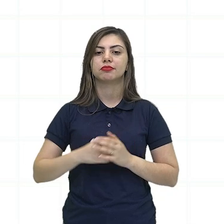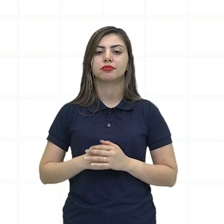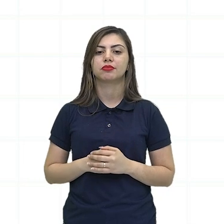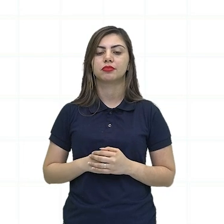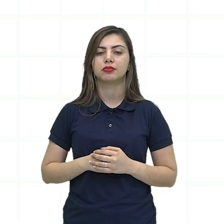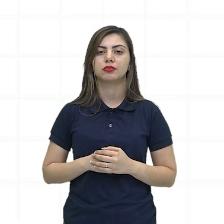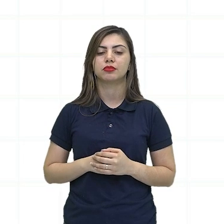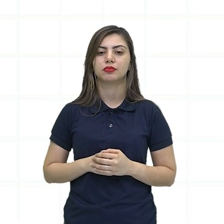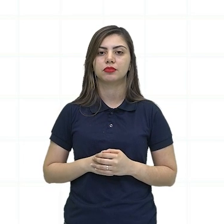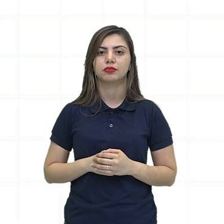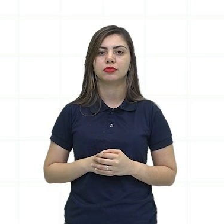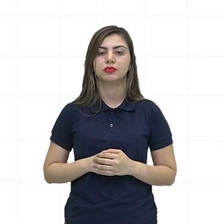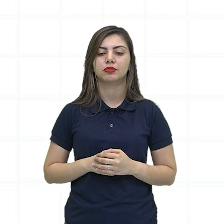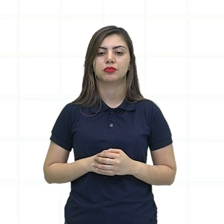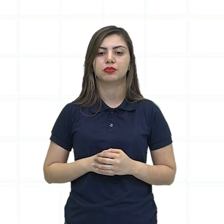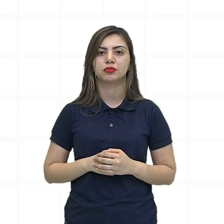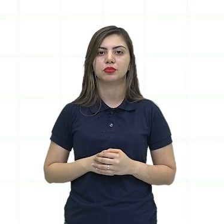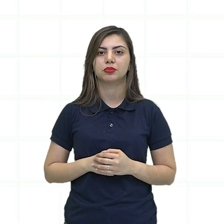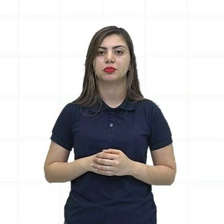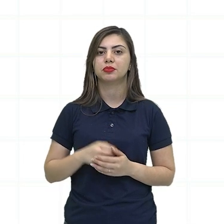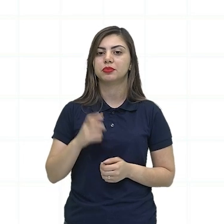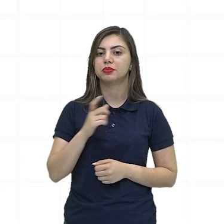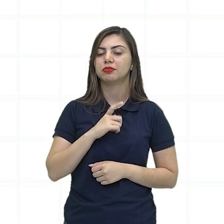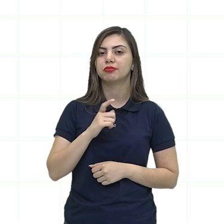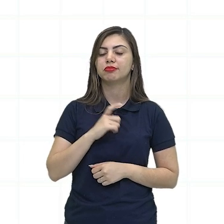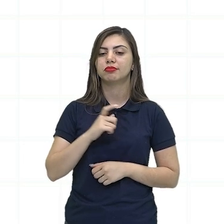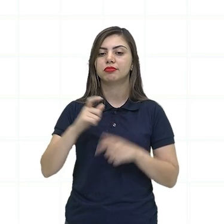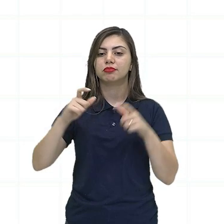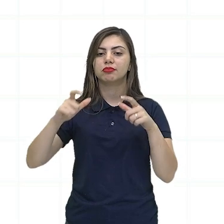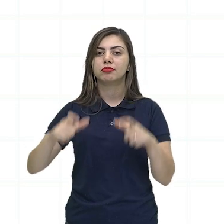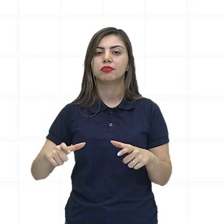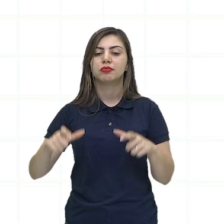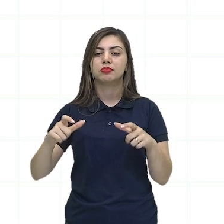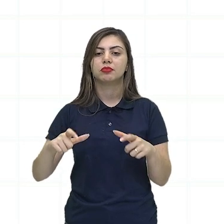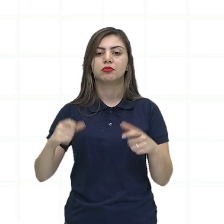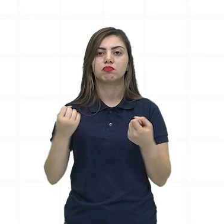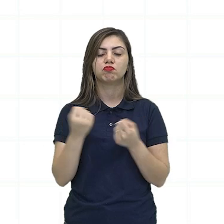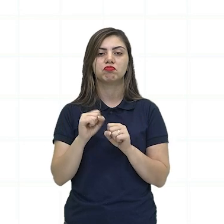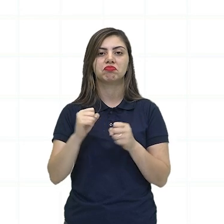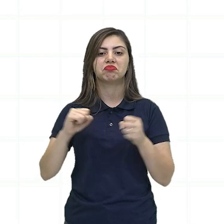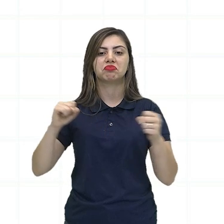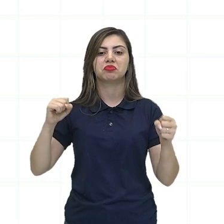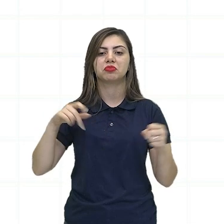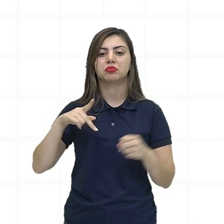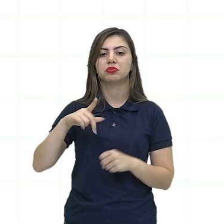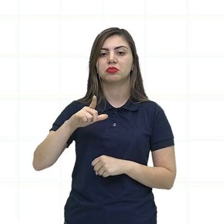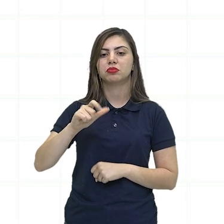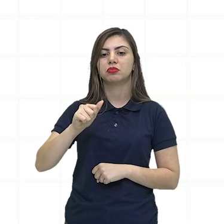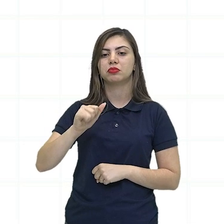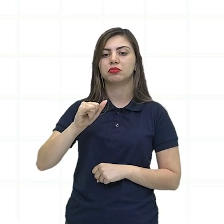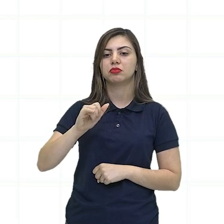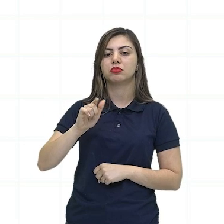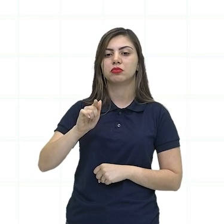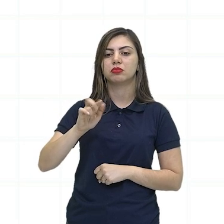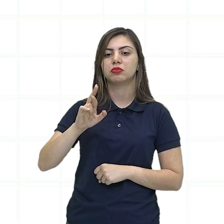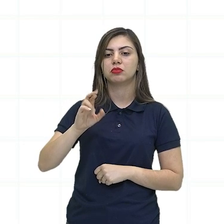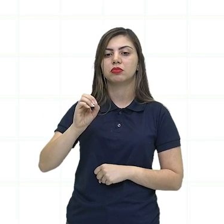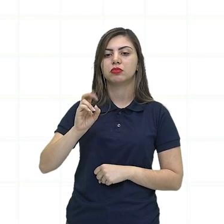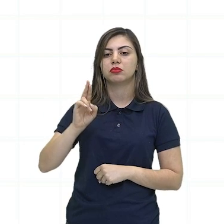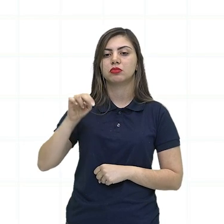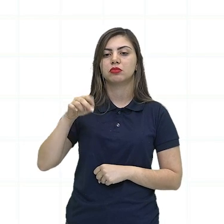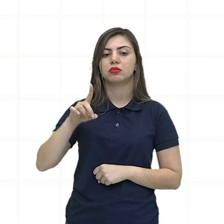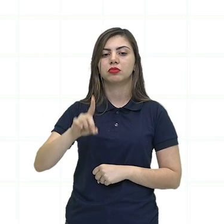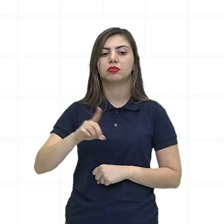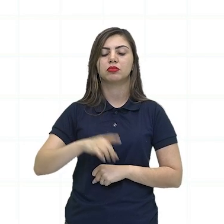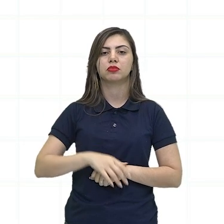playground, tem um grande playground, big playground, for students to